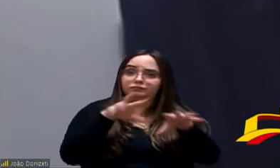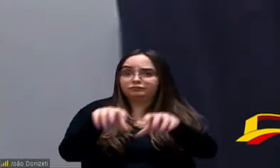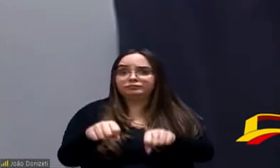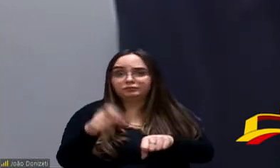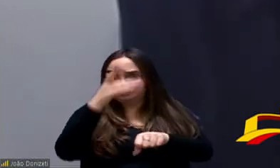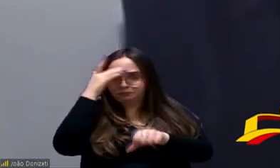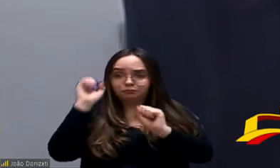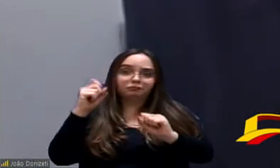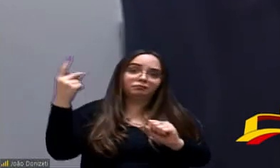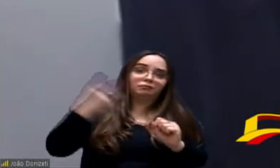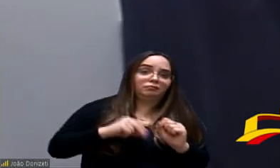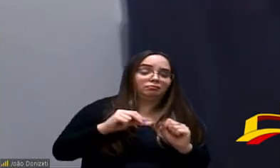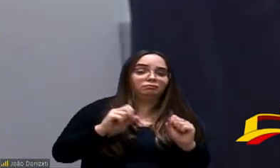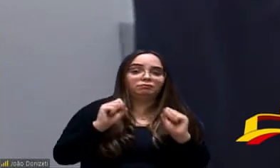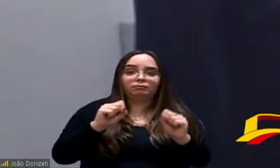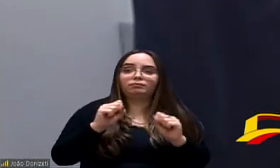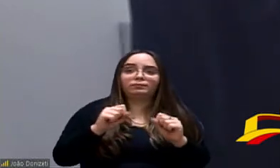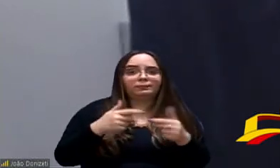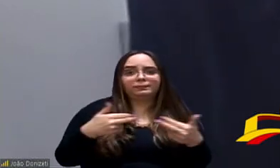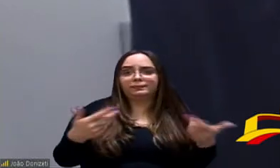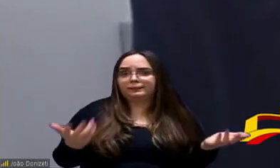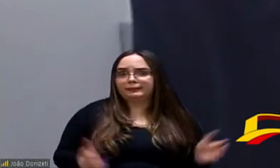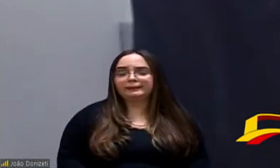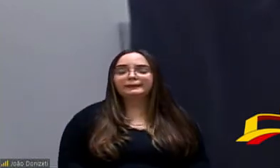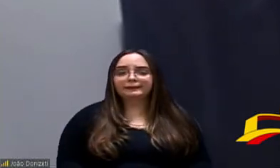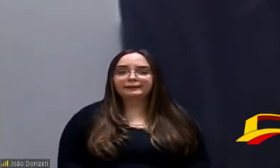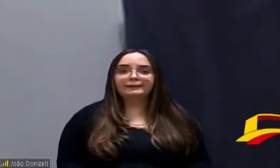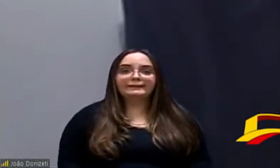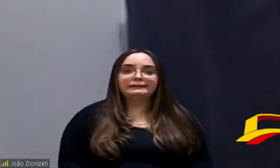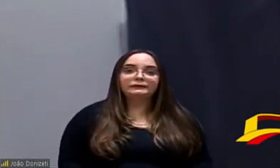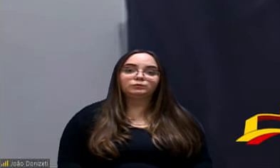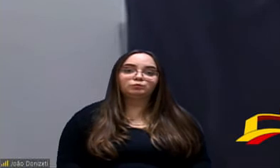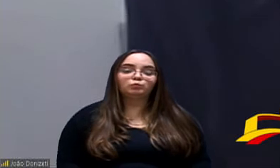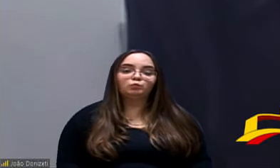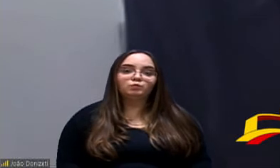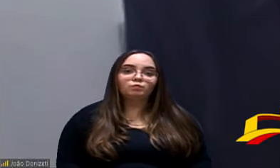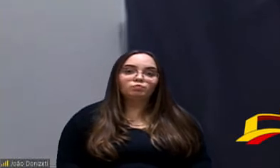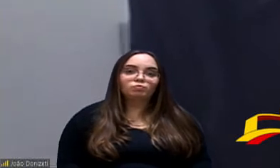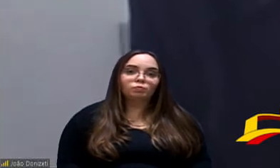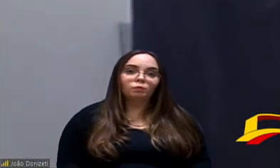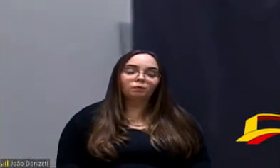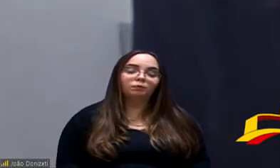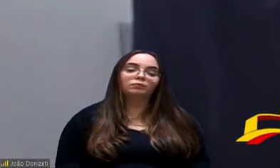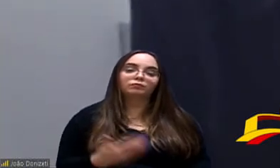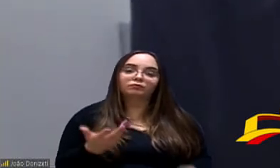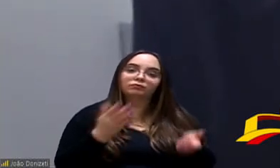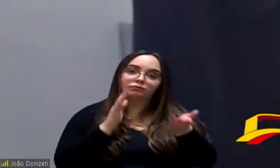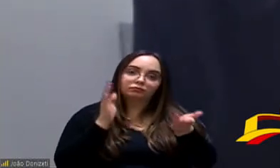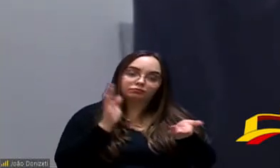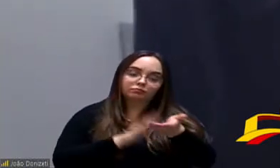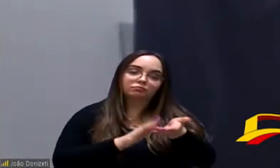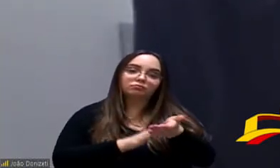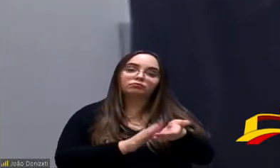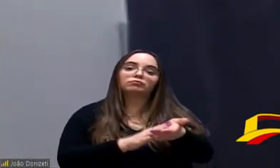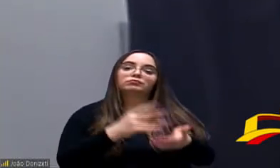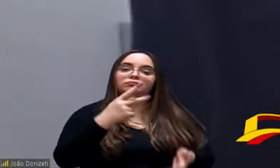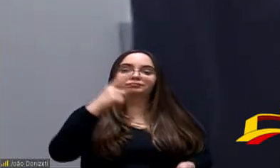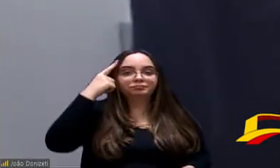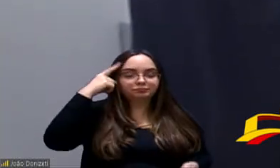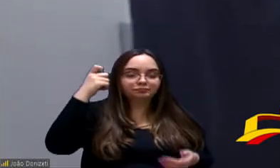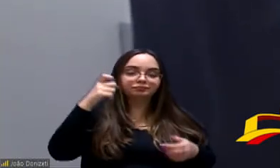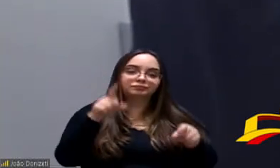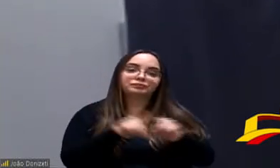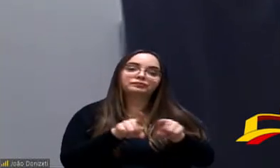até risco de vida, dando a cara a bater em cima dessas questões da causa animal. Então, parabéns por essa iniciativa e que o